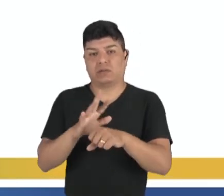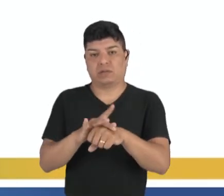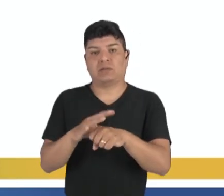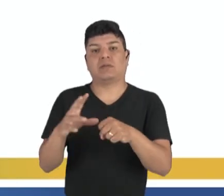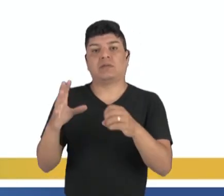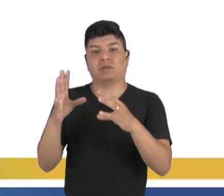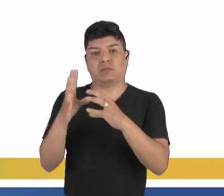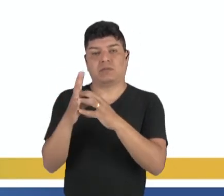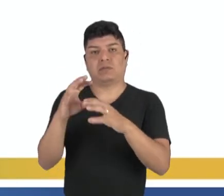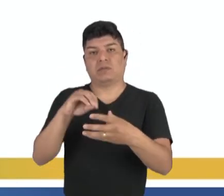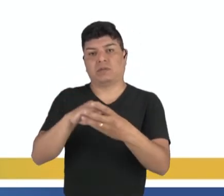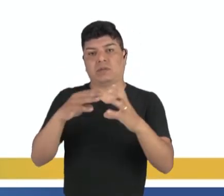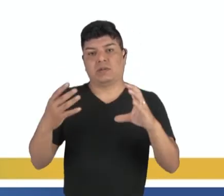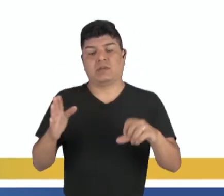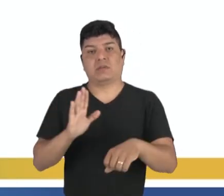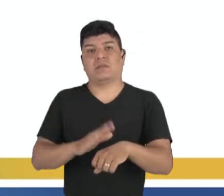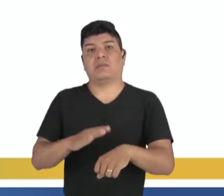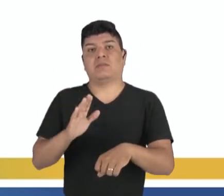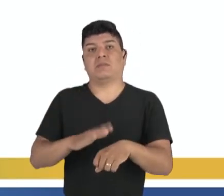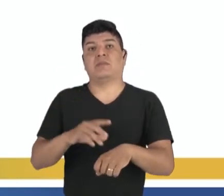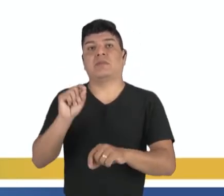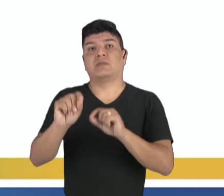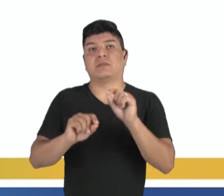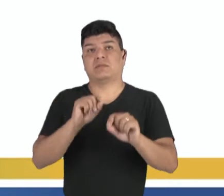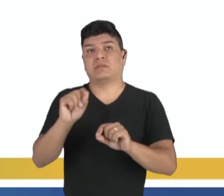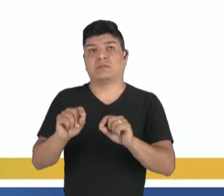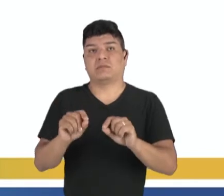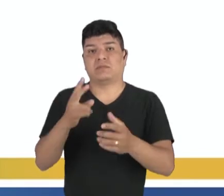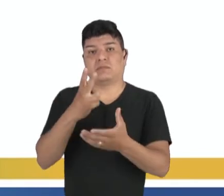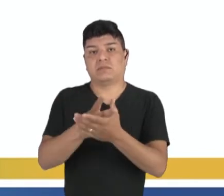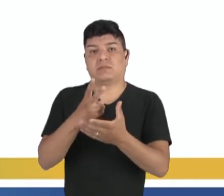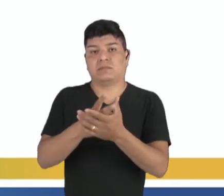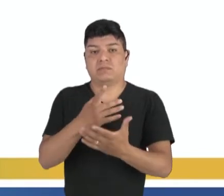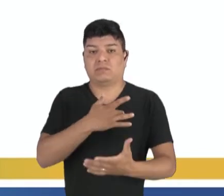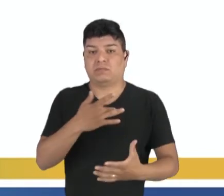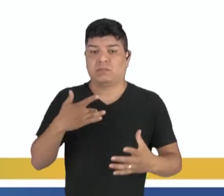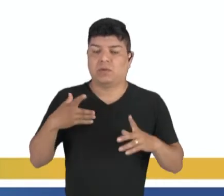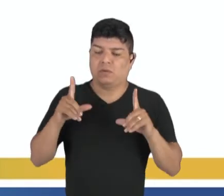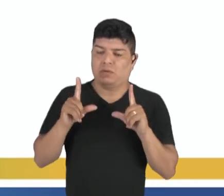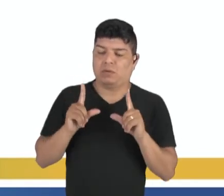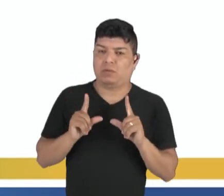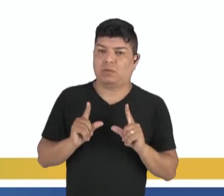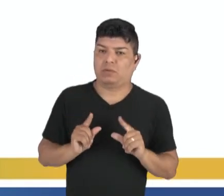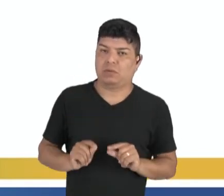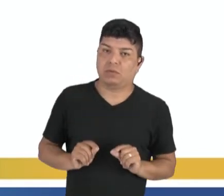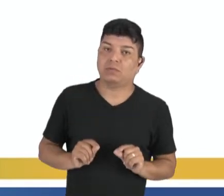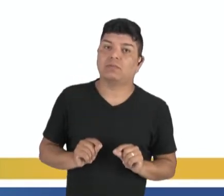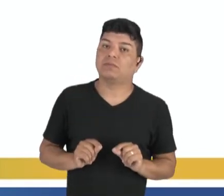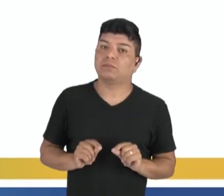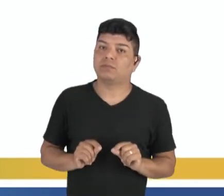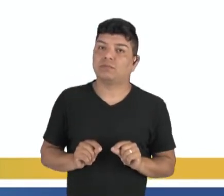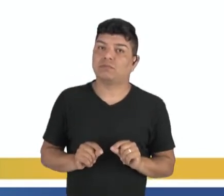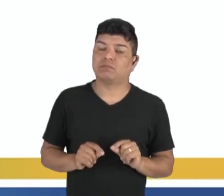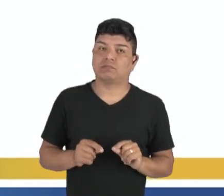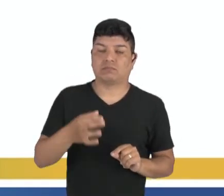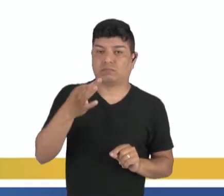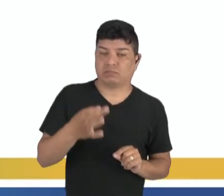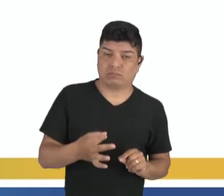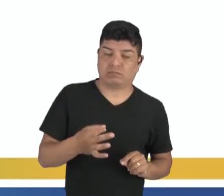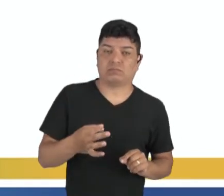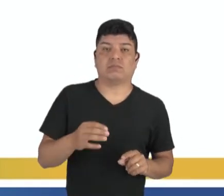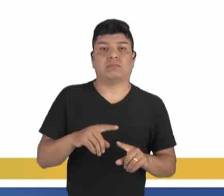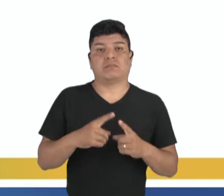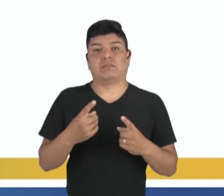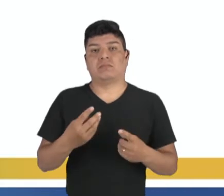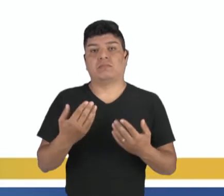das características mais relevantes dela vai ser essa: deixar com que o sistema imunitário não consiga trabalhar devidamente.